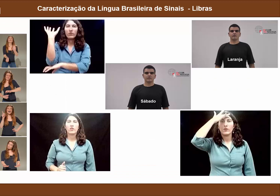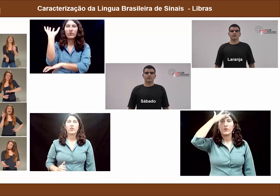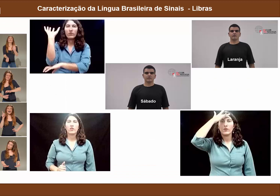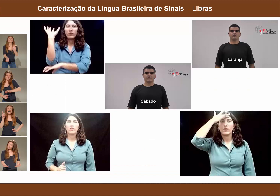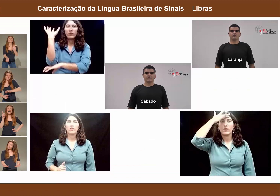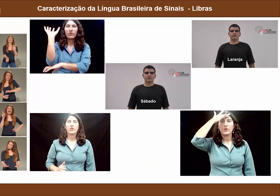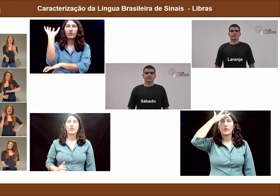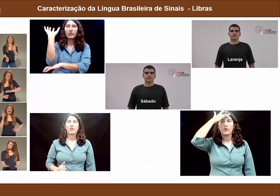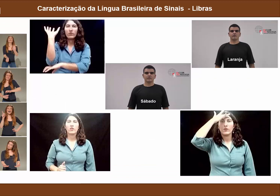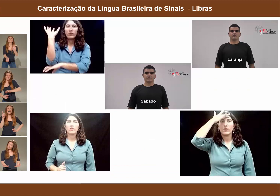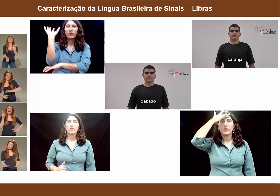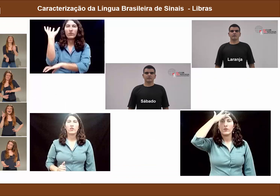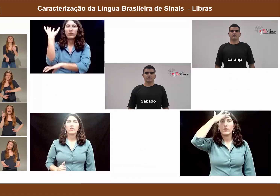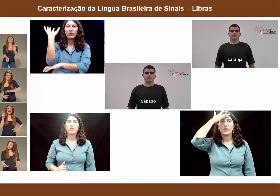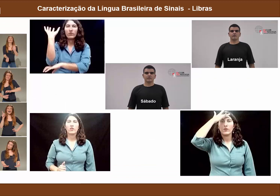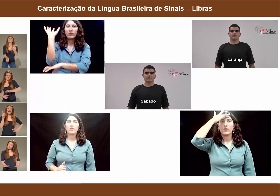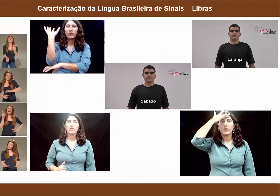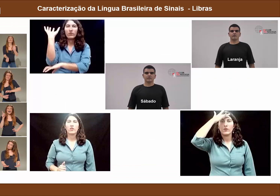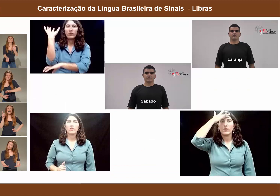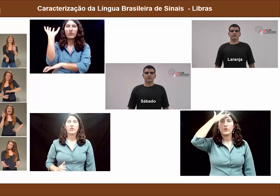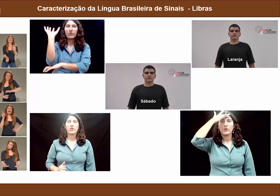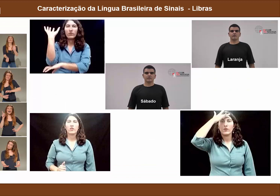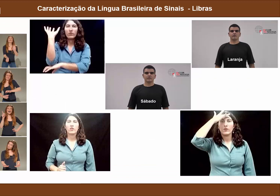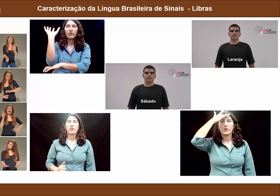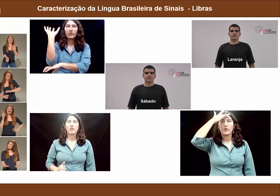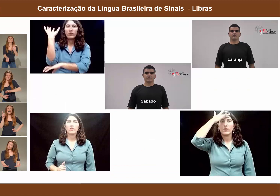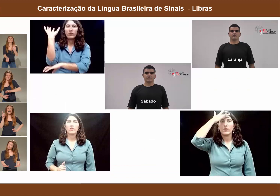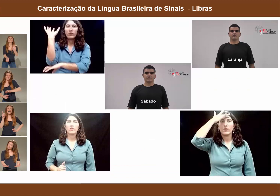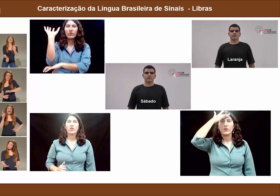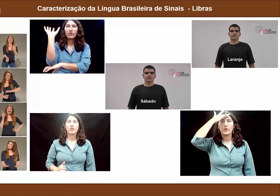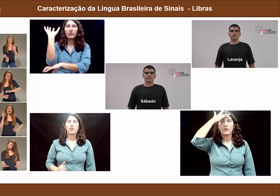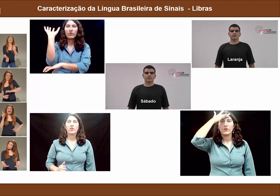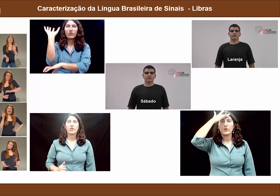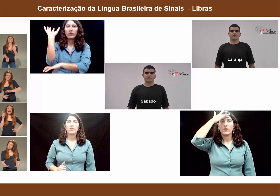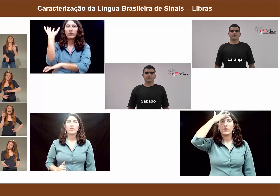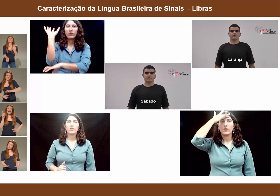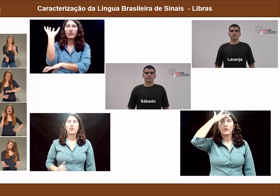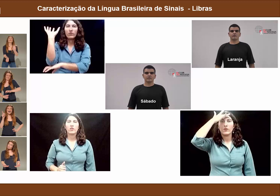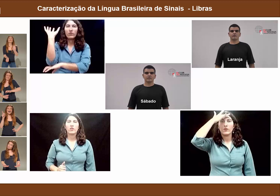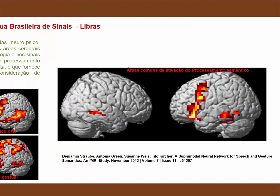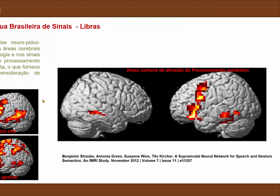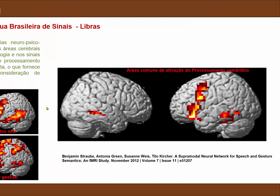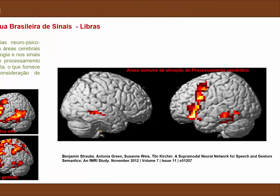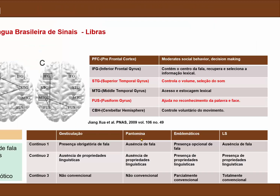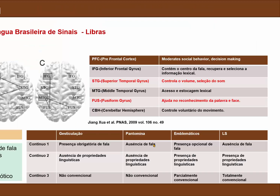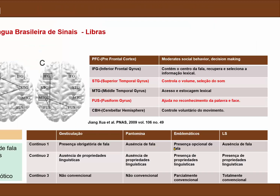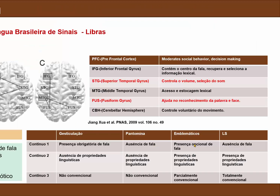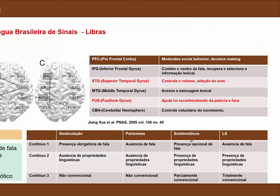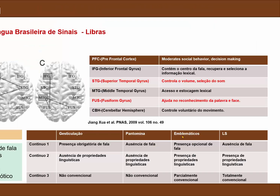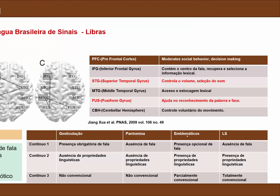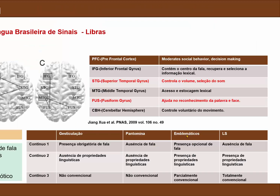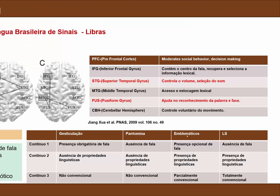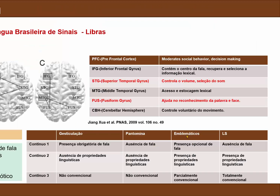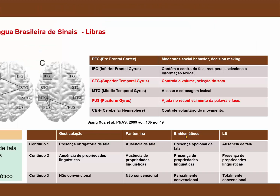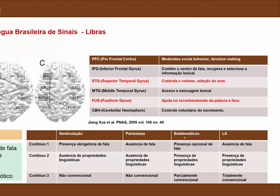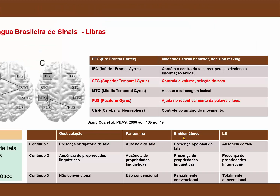algo. E a representação é uma mímica. Ela faz menção ao que eu estou representando. E aí depois nós vamos ter a outra, que é